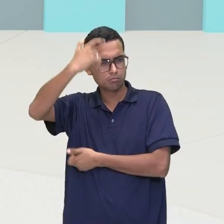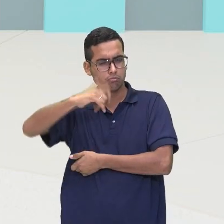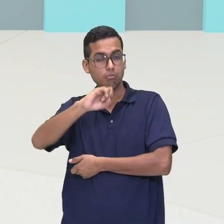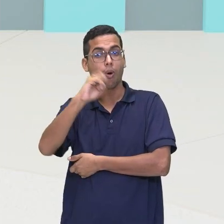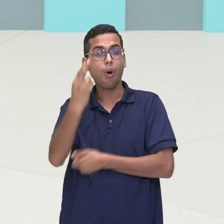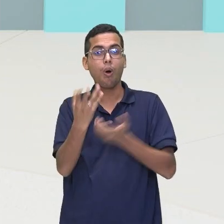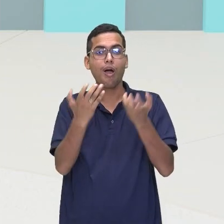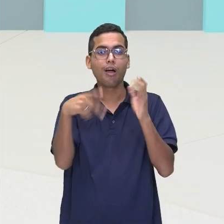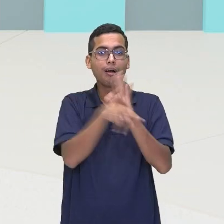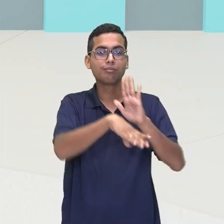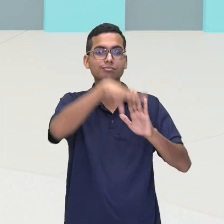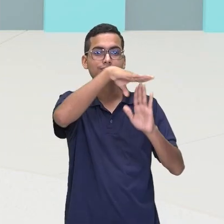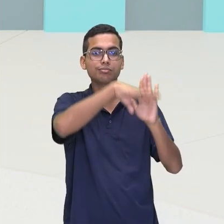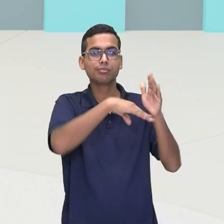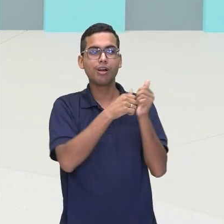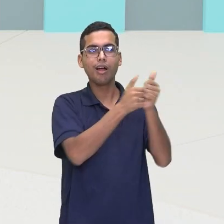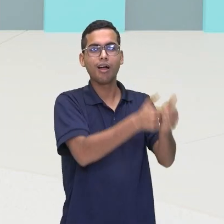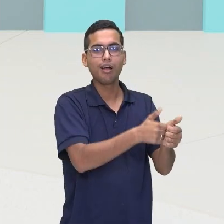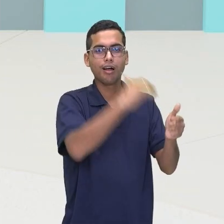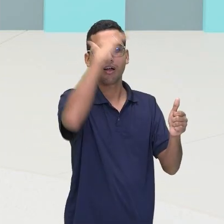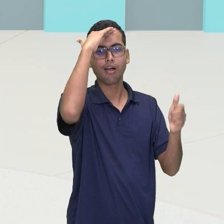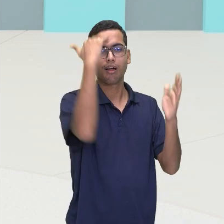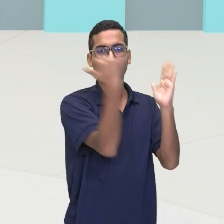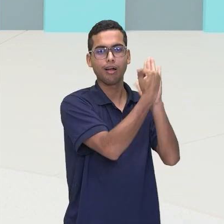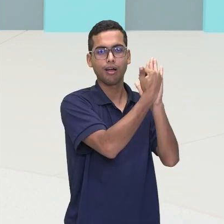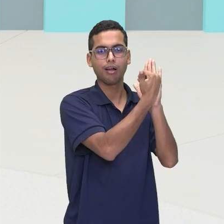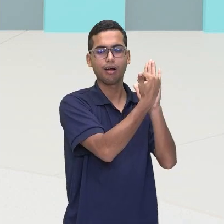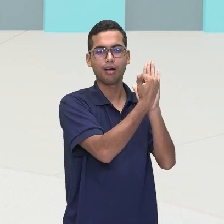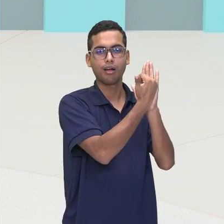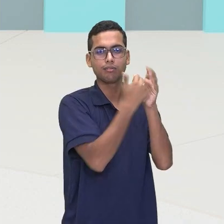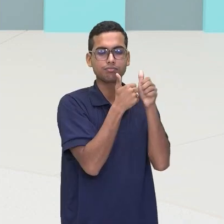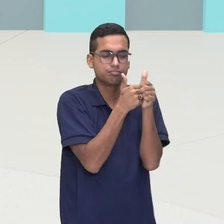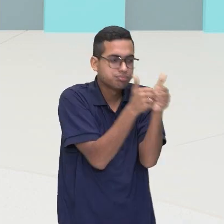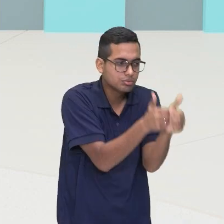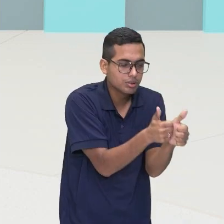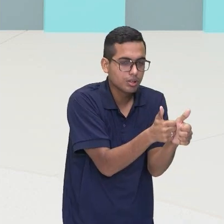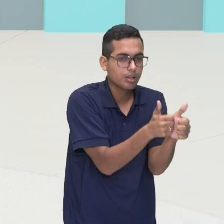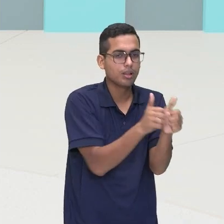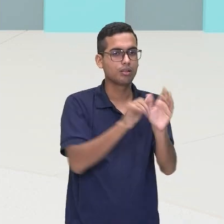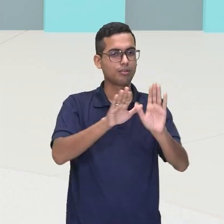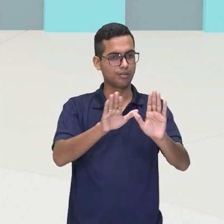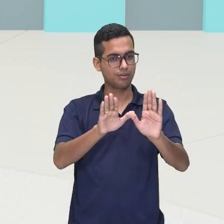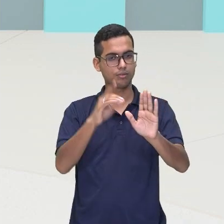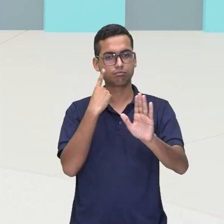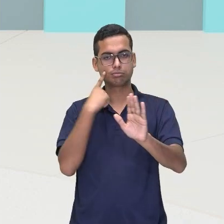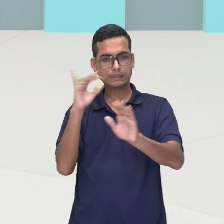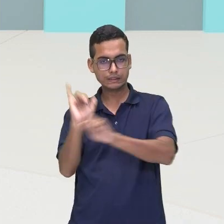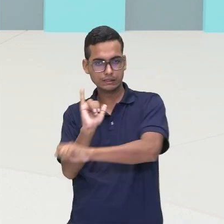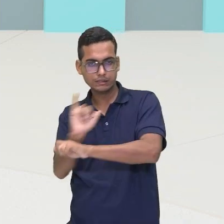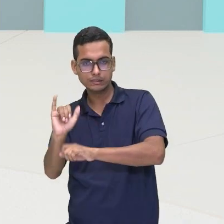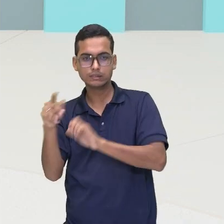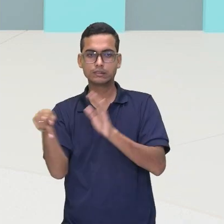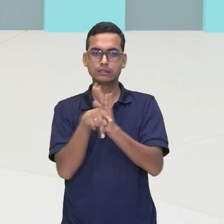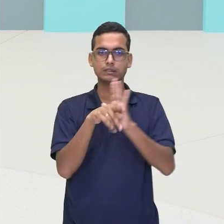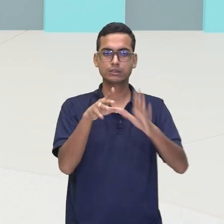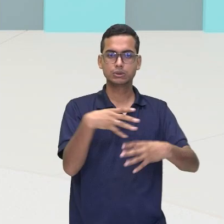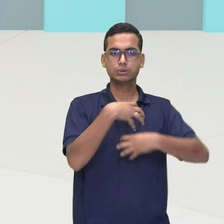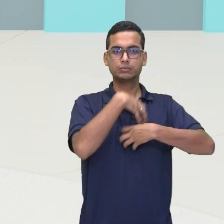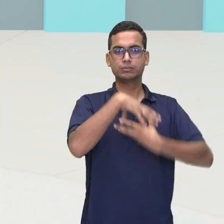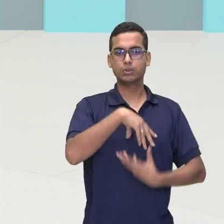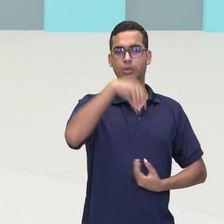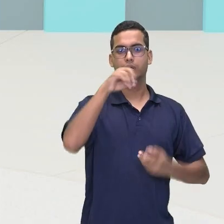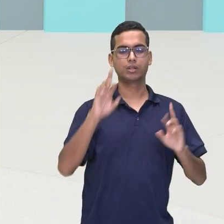padrão? Então, técnica é diferente da essência. E aqui vamos enxergar